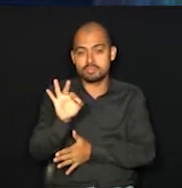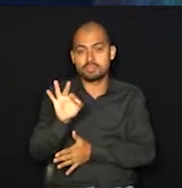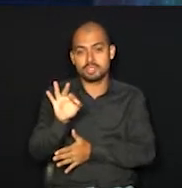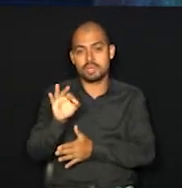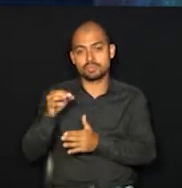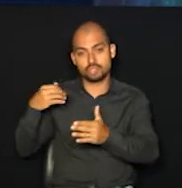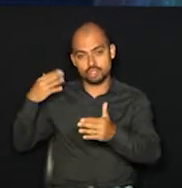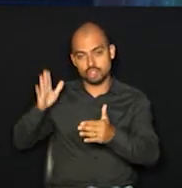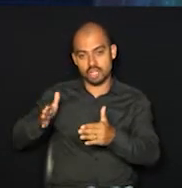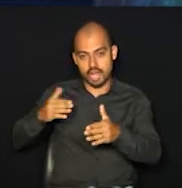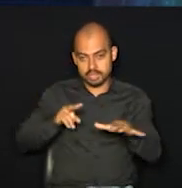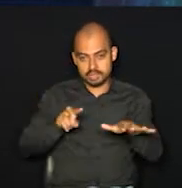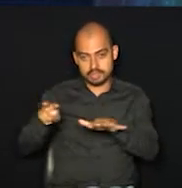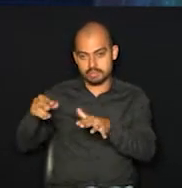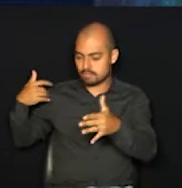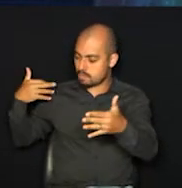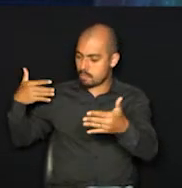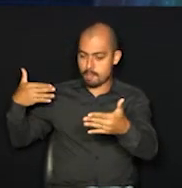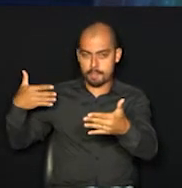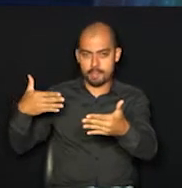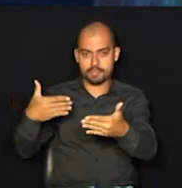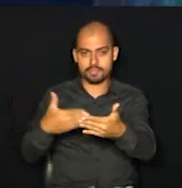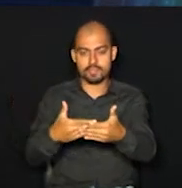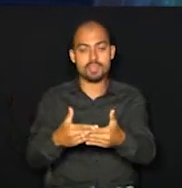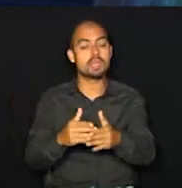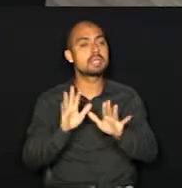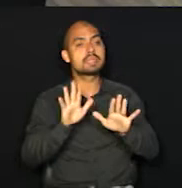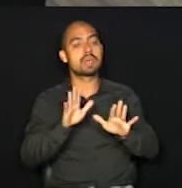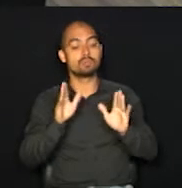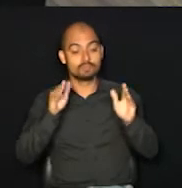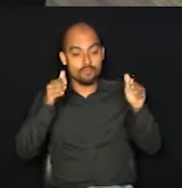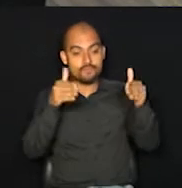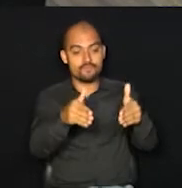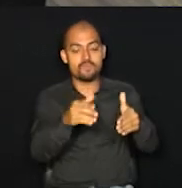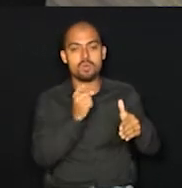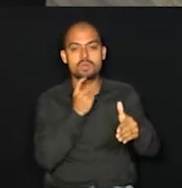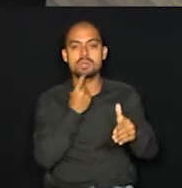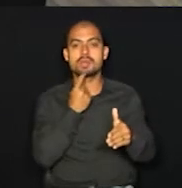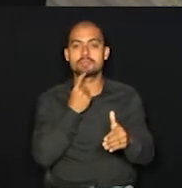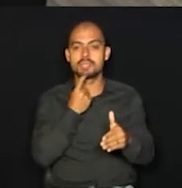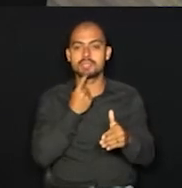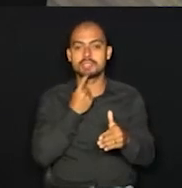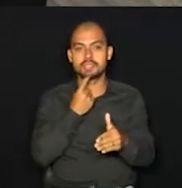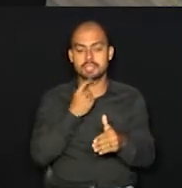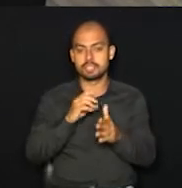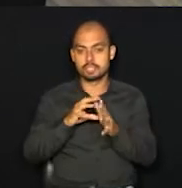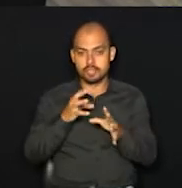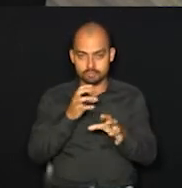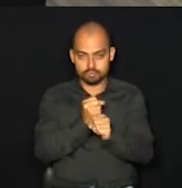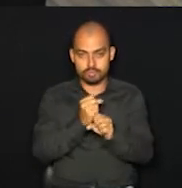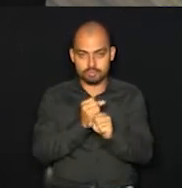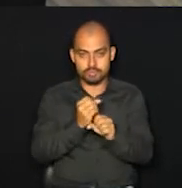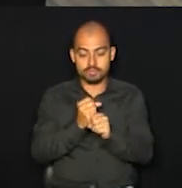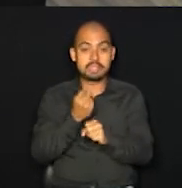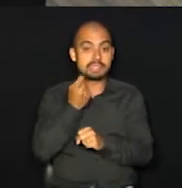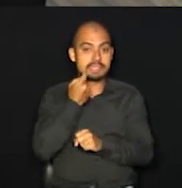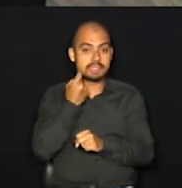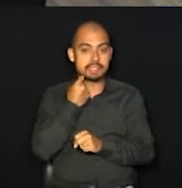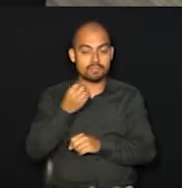nas últimas semanas. Falando especificamente de Campinas, né, os dados atualizados desta